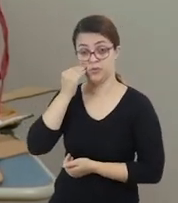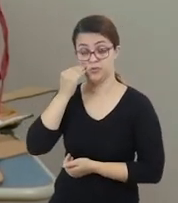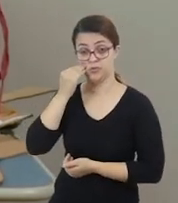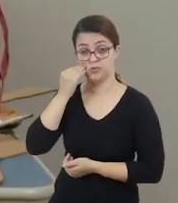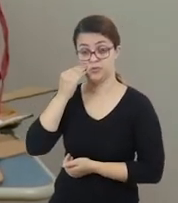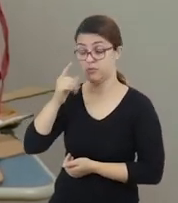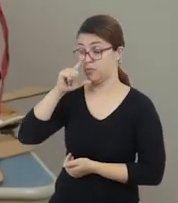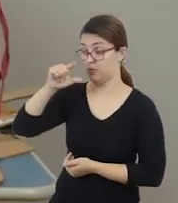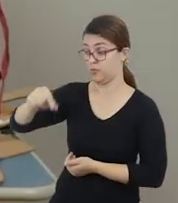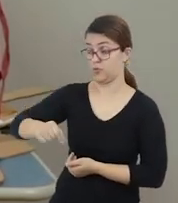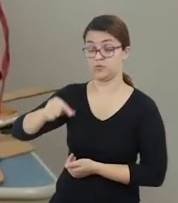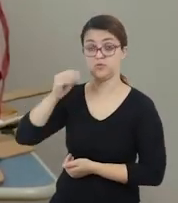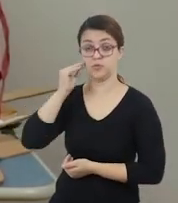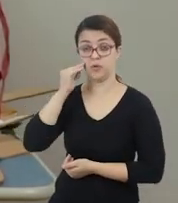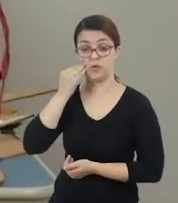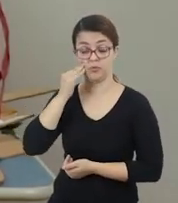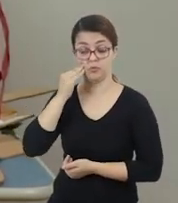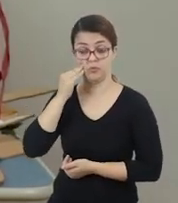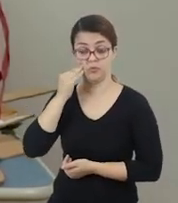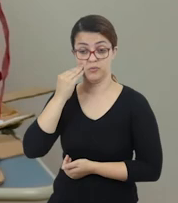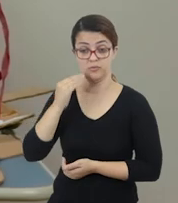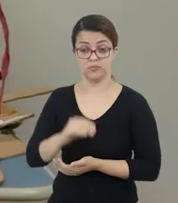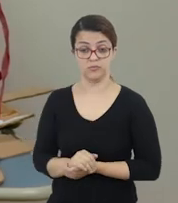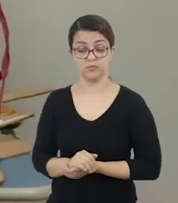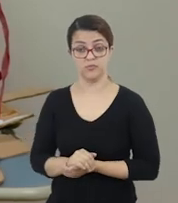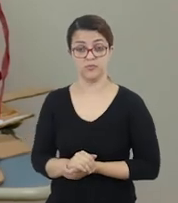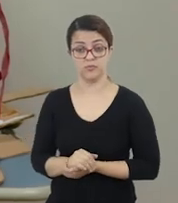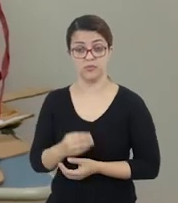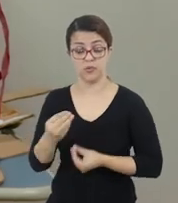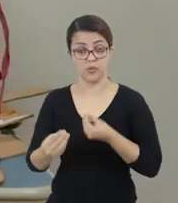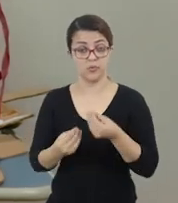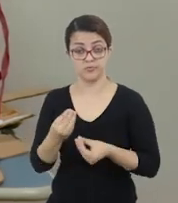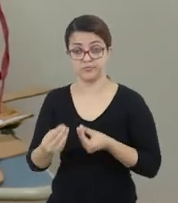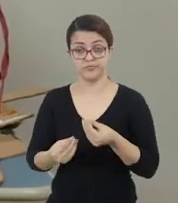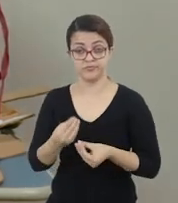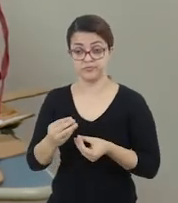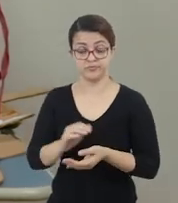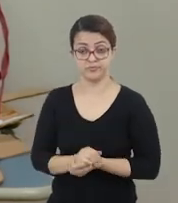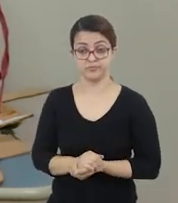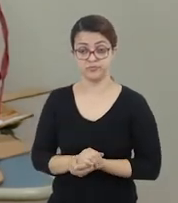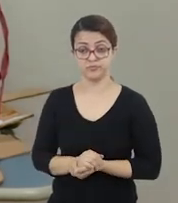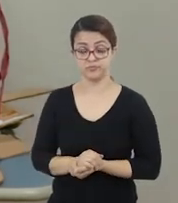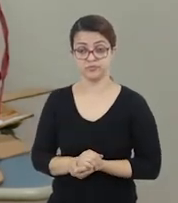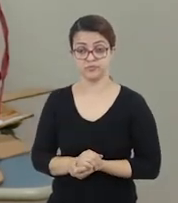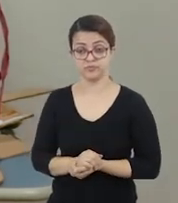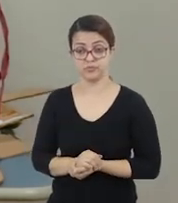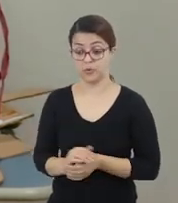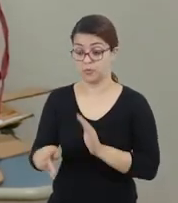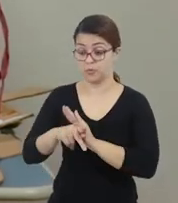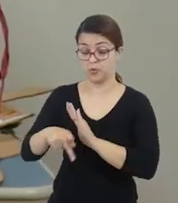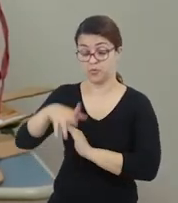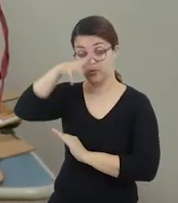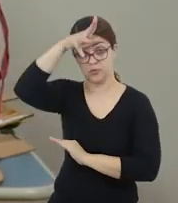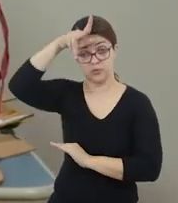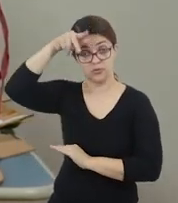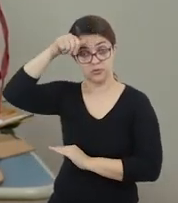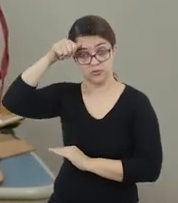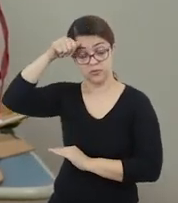boto cor-de-rosa, como vocês preferem, tá? Ele é um animal do